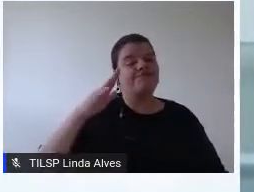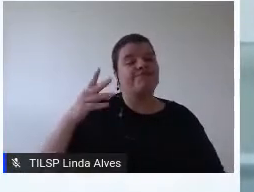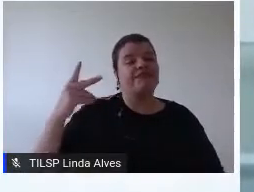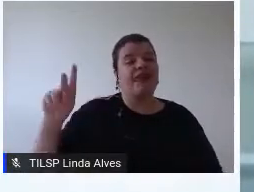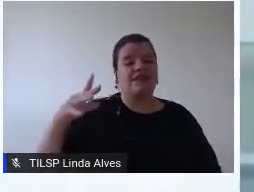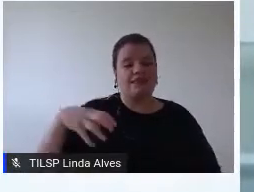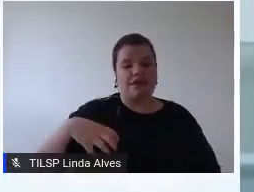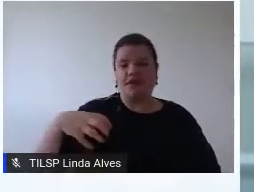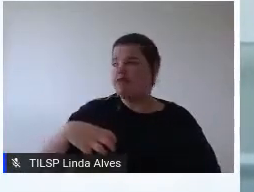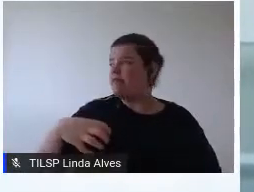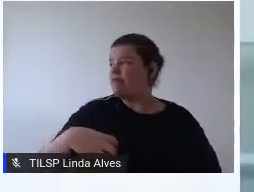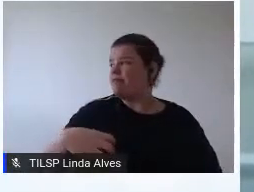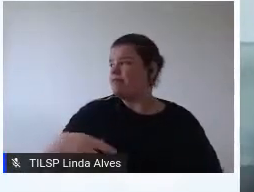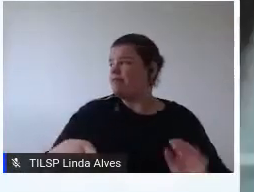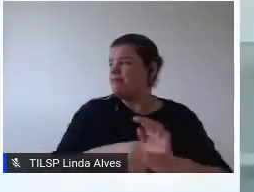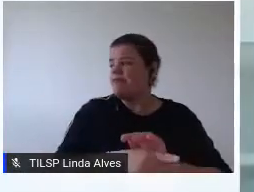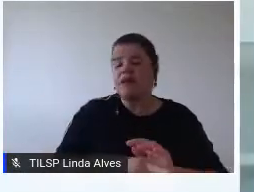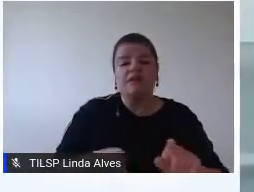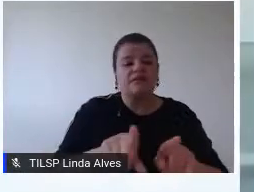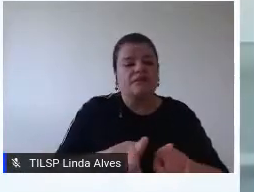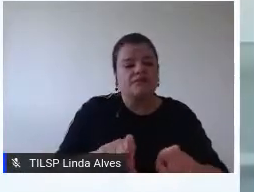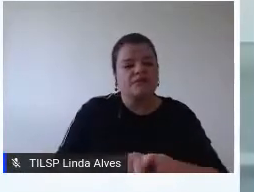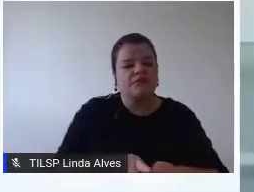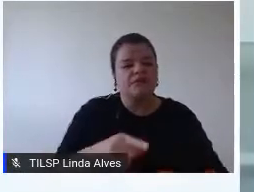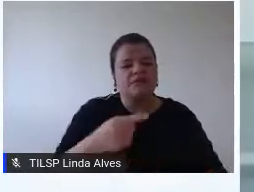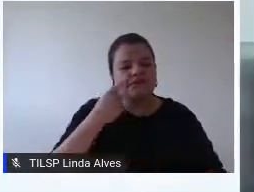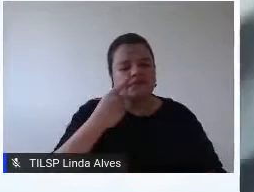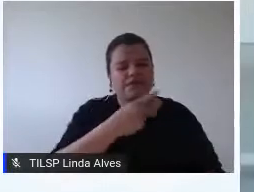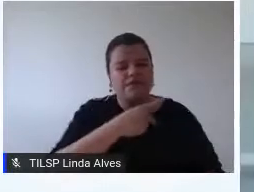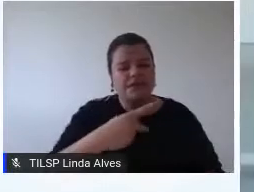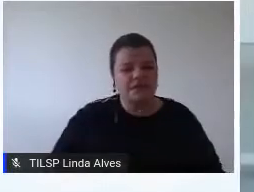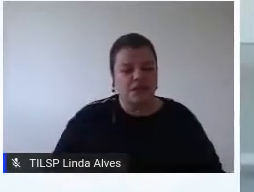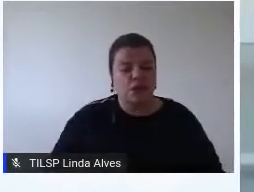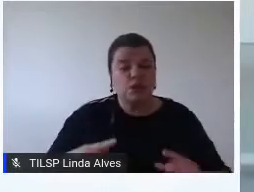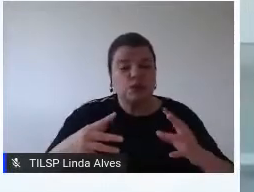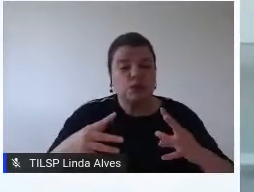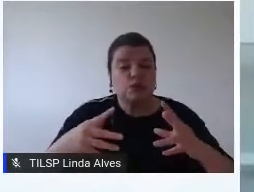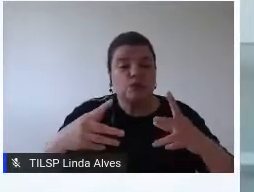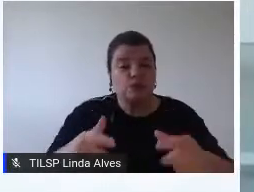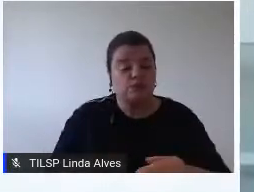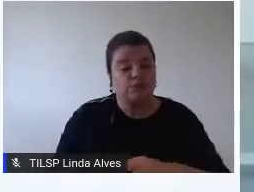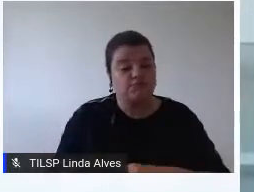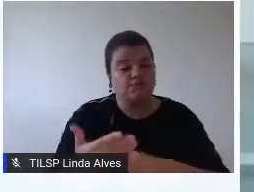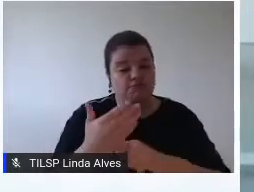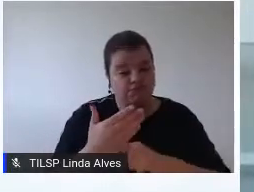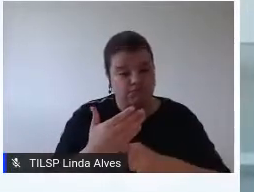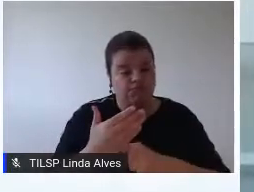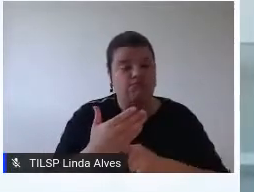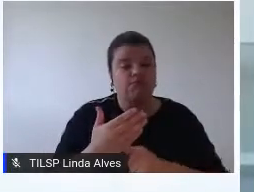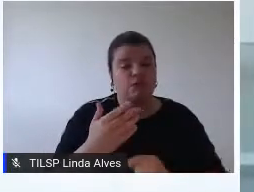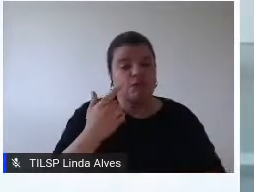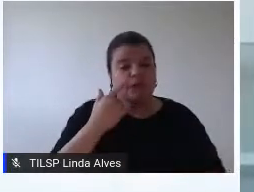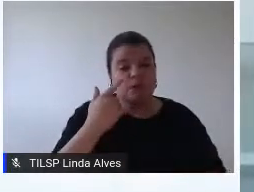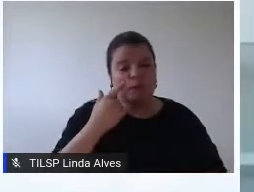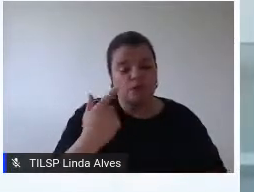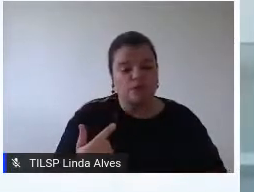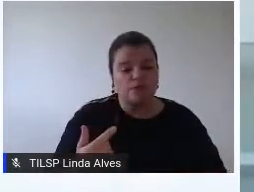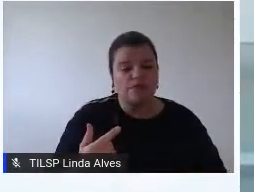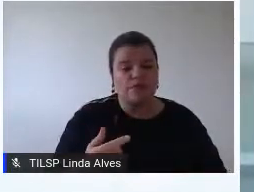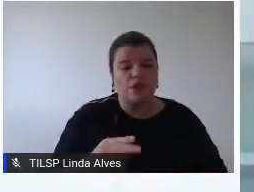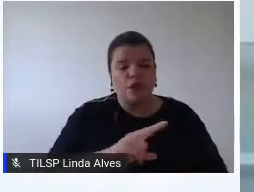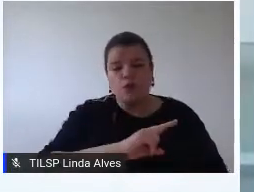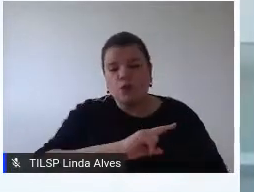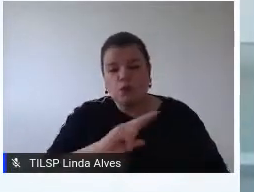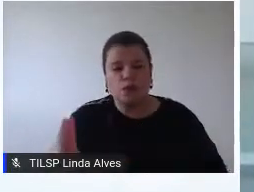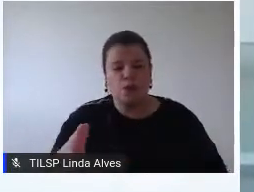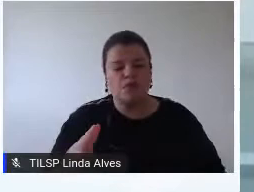Bahia. Ou pode ser o nome para presidente, mas tudo indica tudo leva a crer que o nome forte